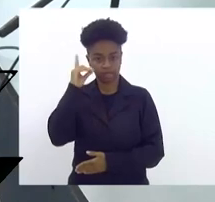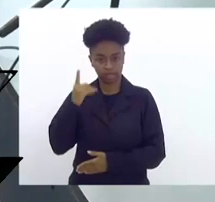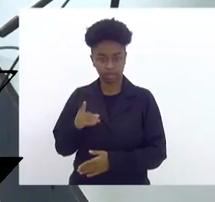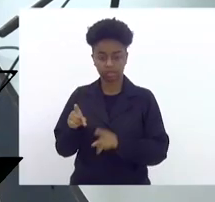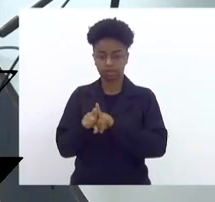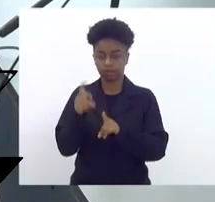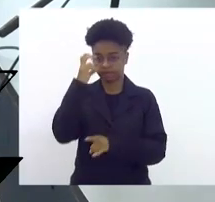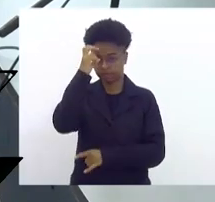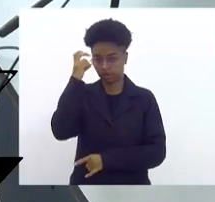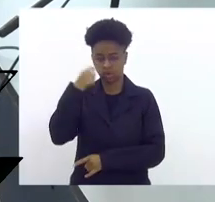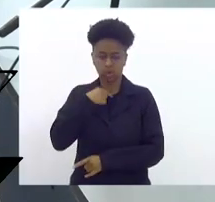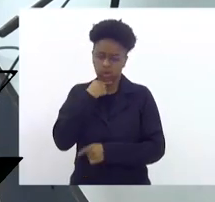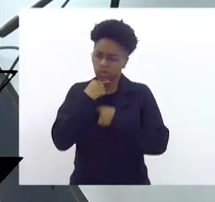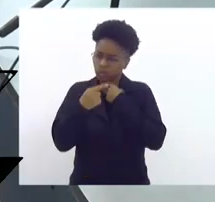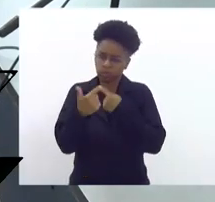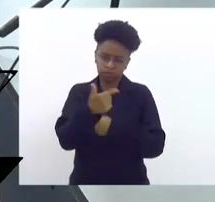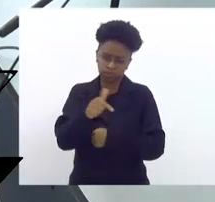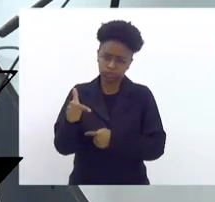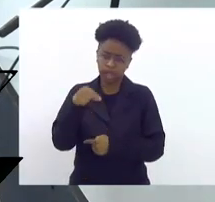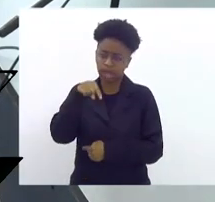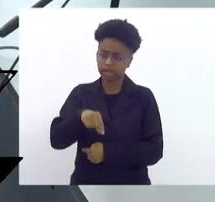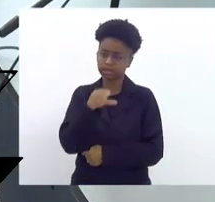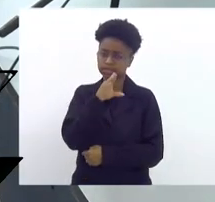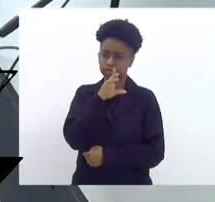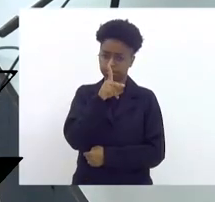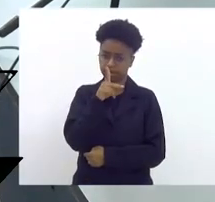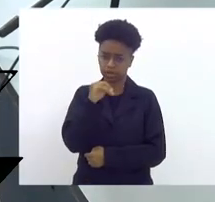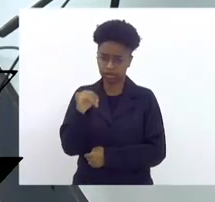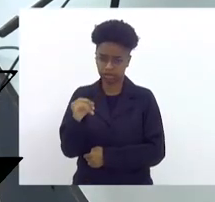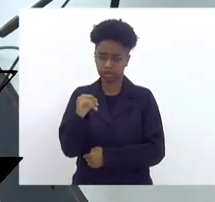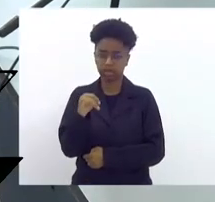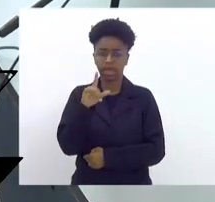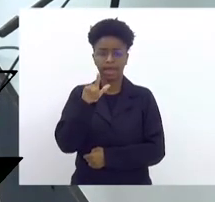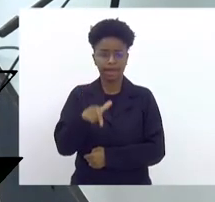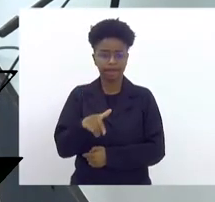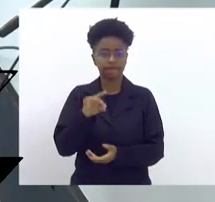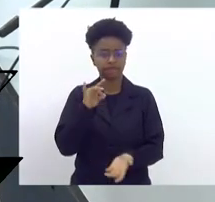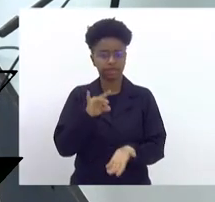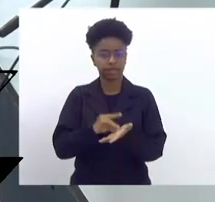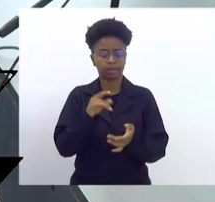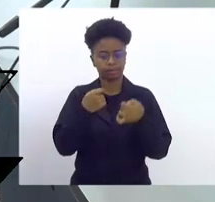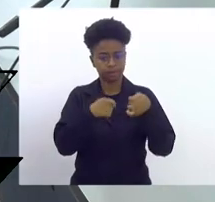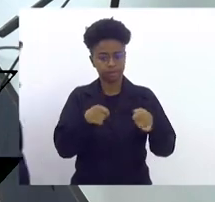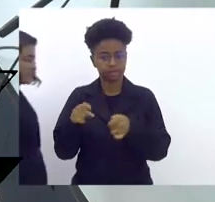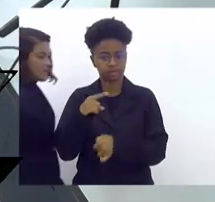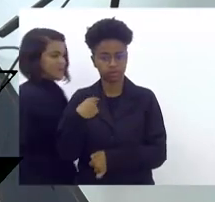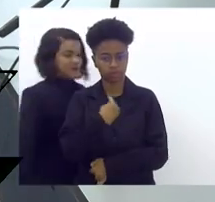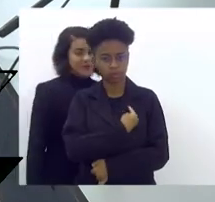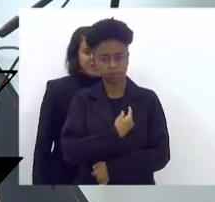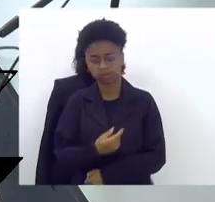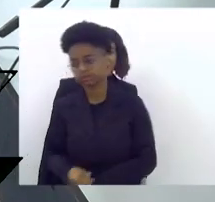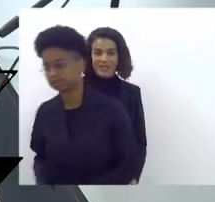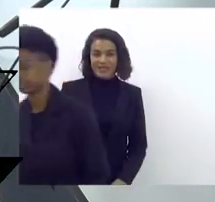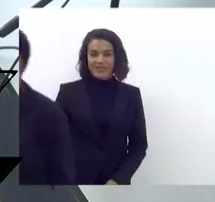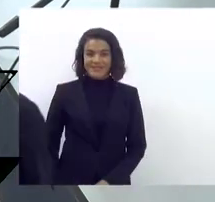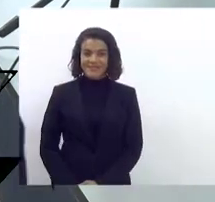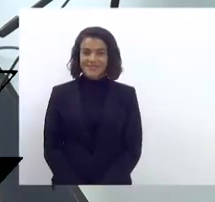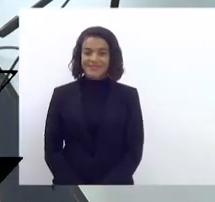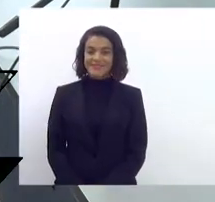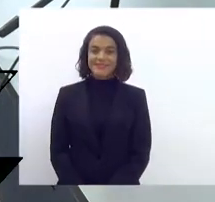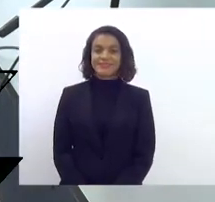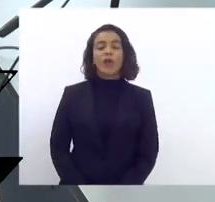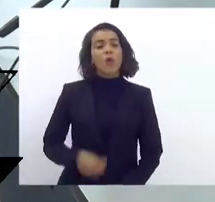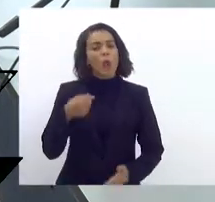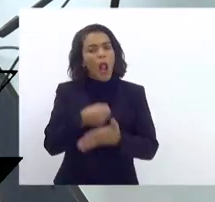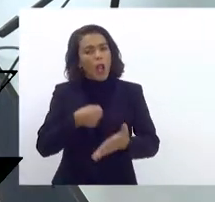Balbi eu não tenho dúvida do quanto que essa CPI ela é uma CPI que requer de todas nós um comprometimento e